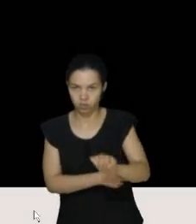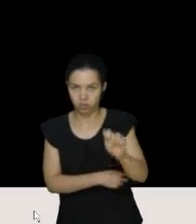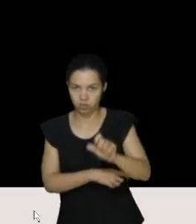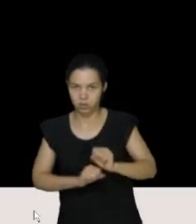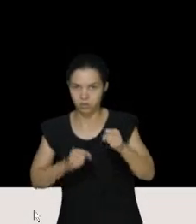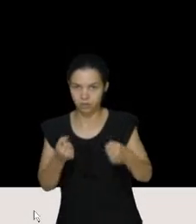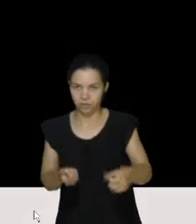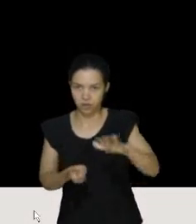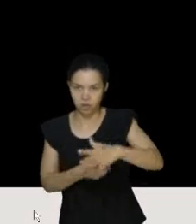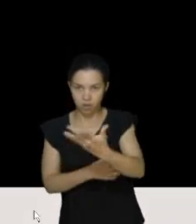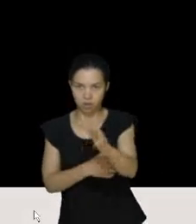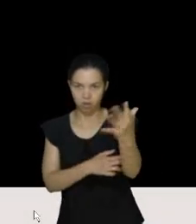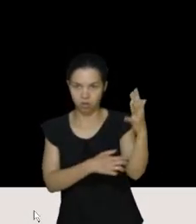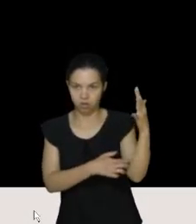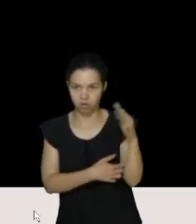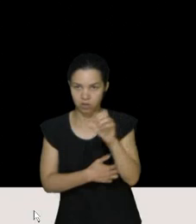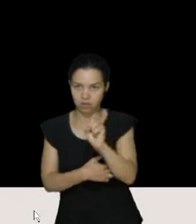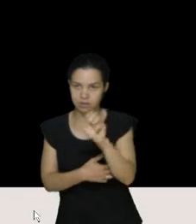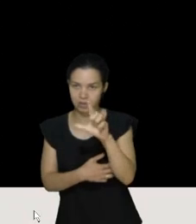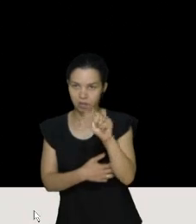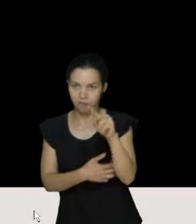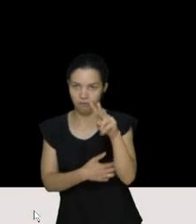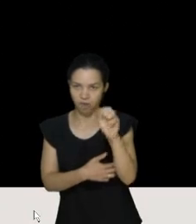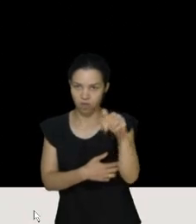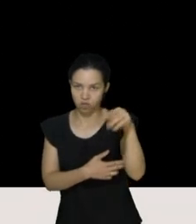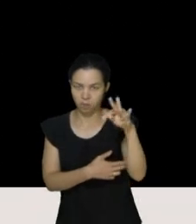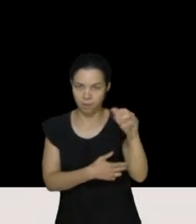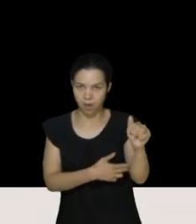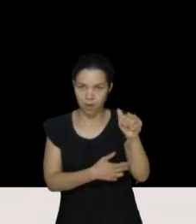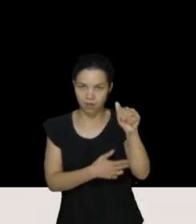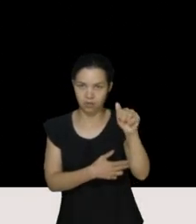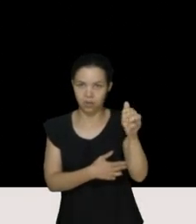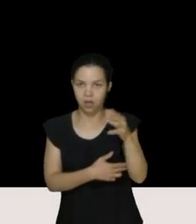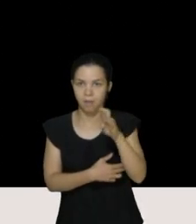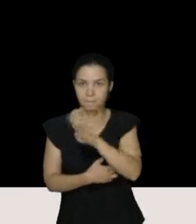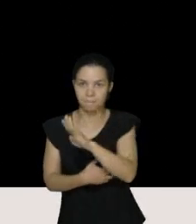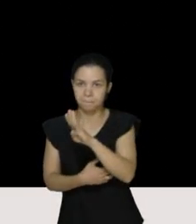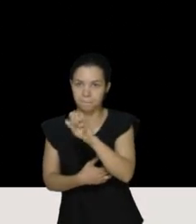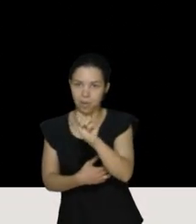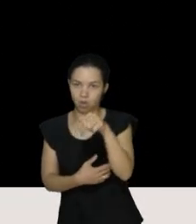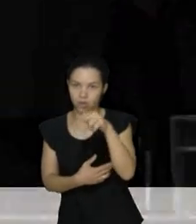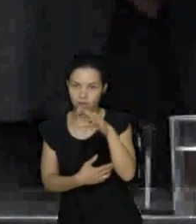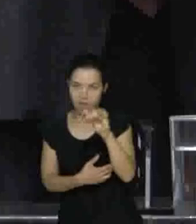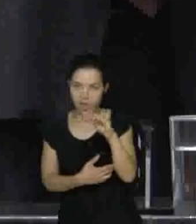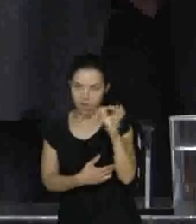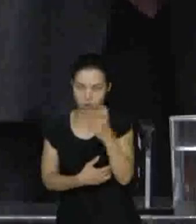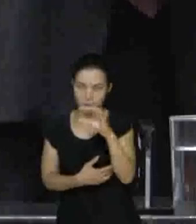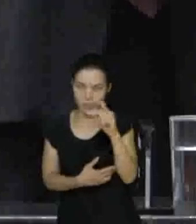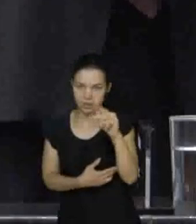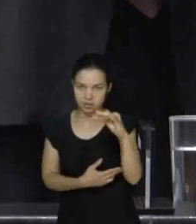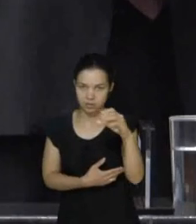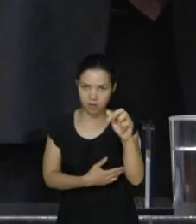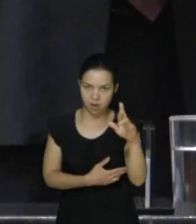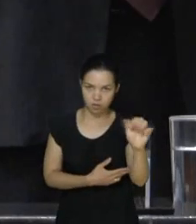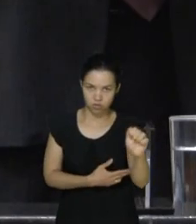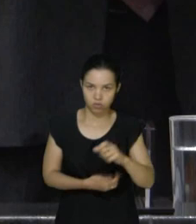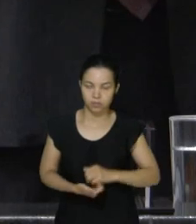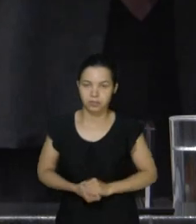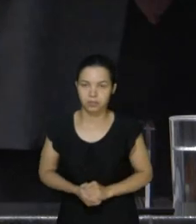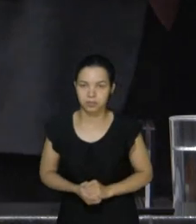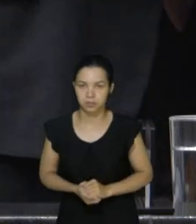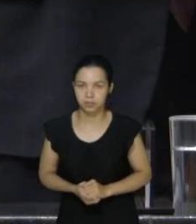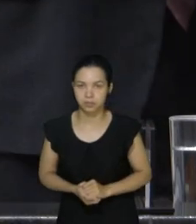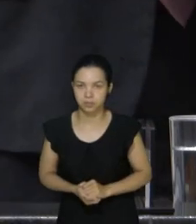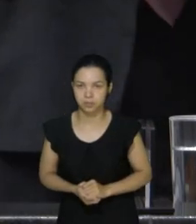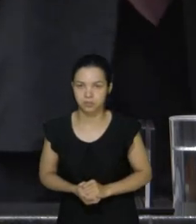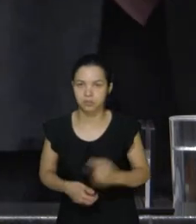Meio Ambiente Selvagem Mata Atlântica de Maldiário Pissarras, a região, deputado Jerry Comper. Em